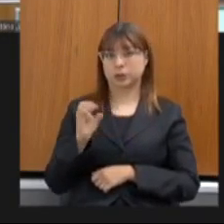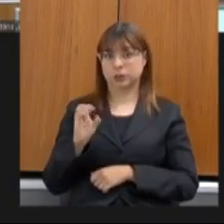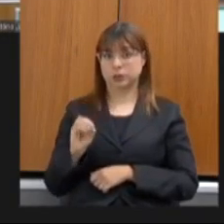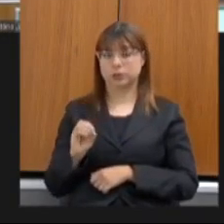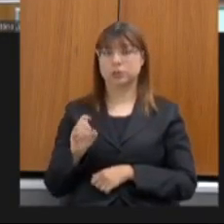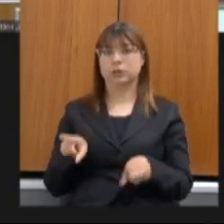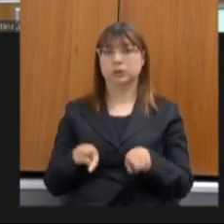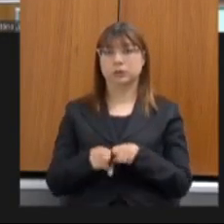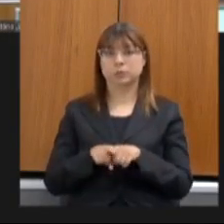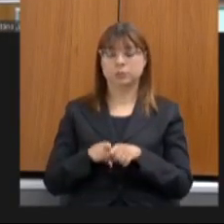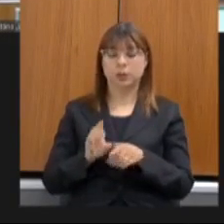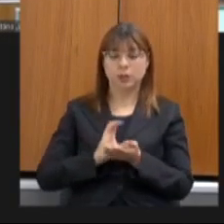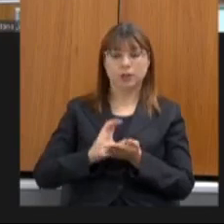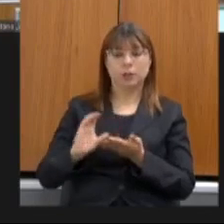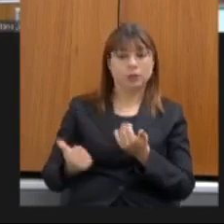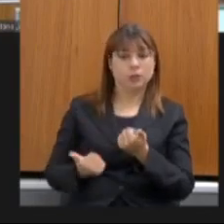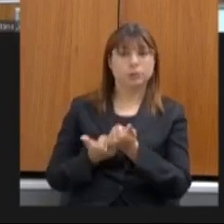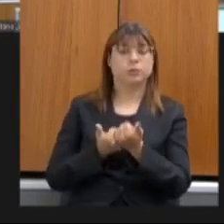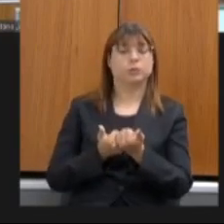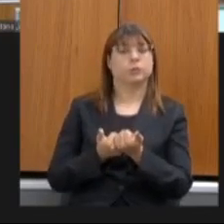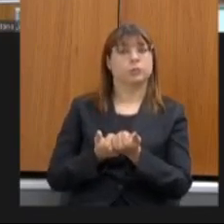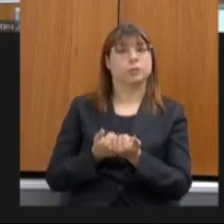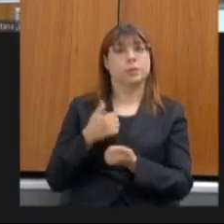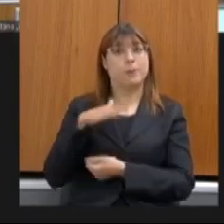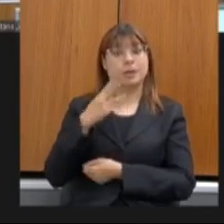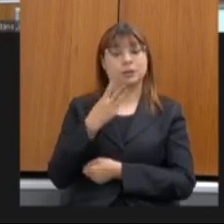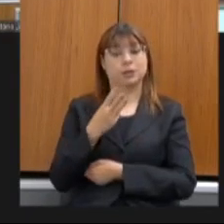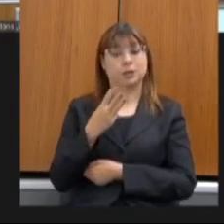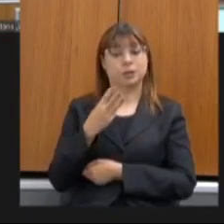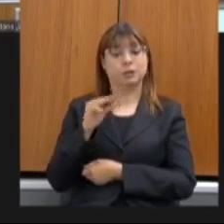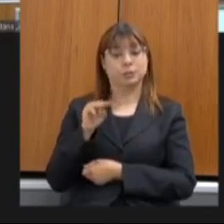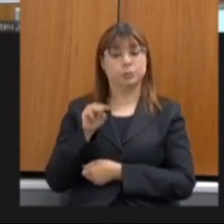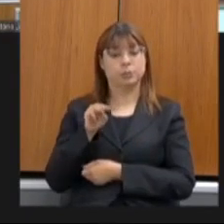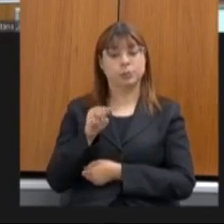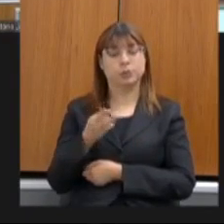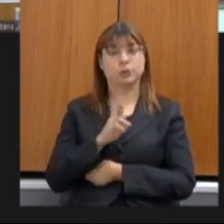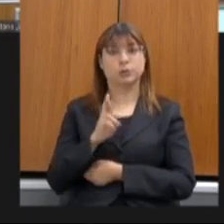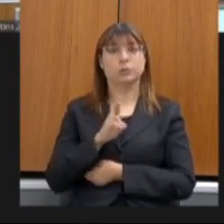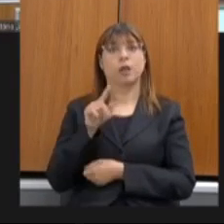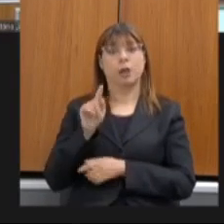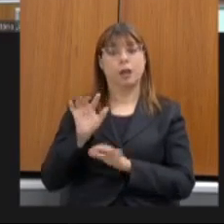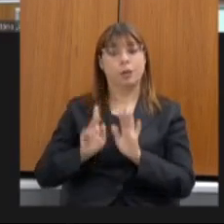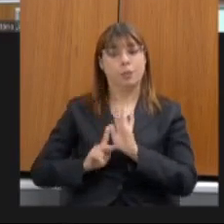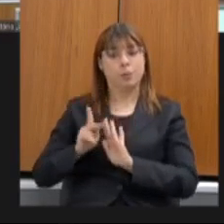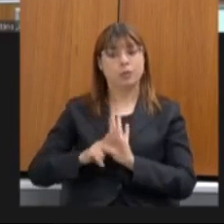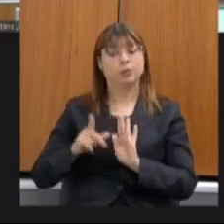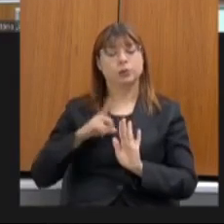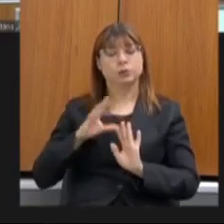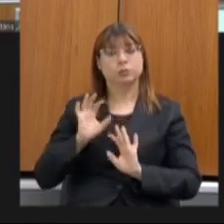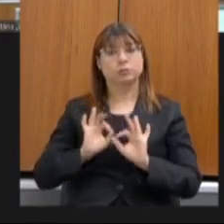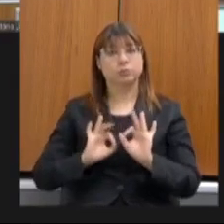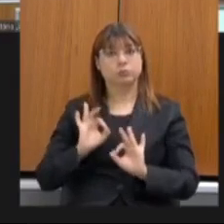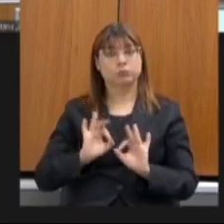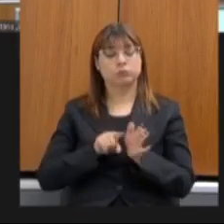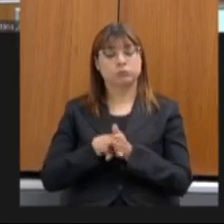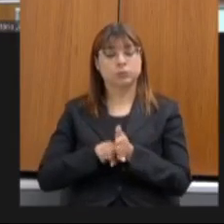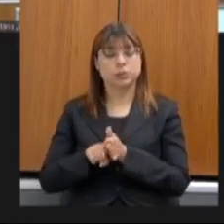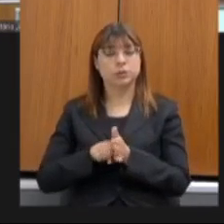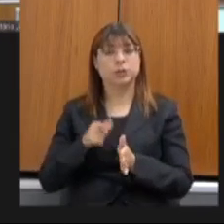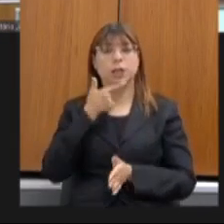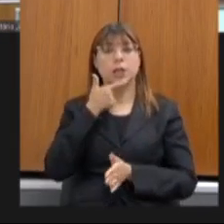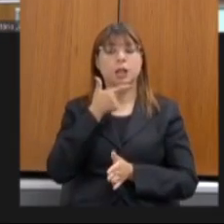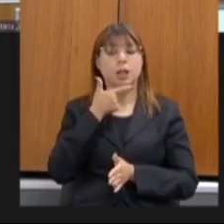o aporte financeiro de mais de 3 milhões de reais para projetos que visam pesquisas para o queijo artesanal